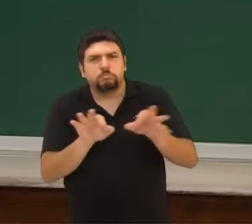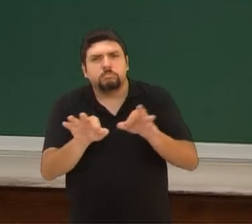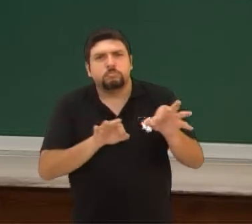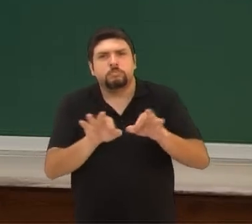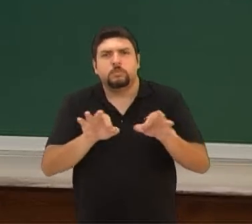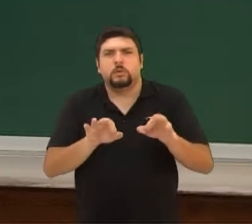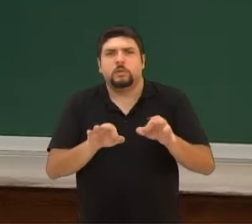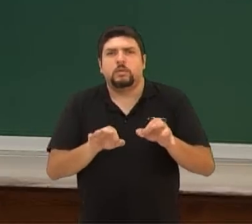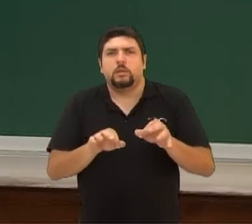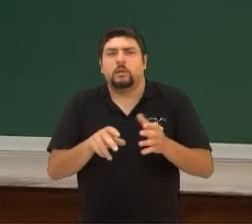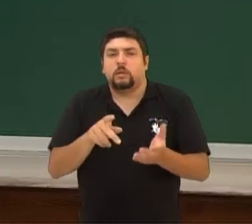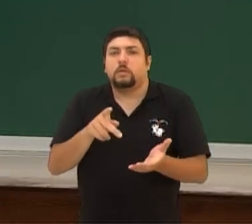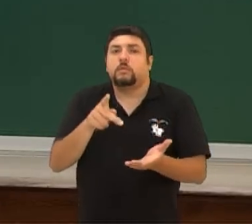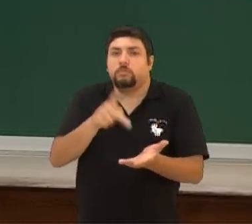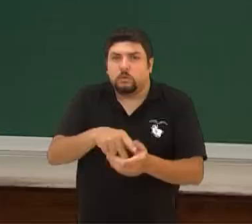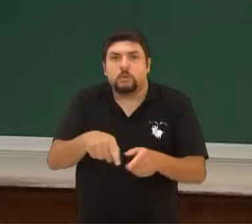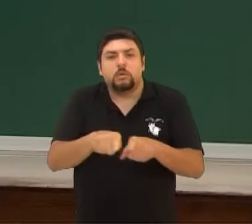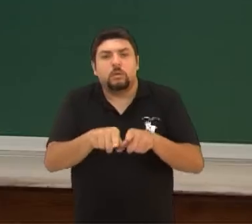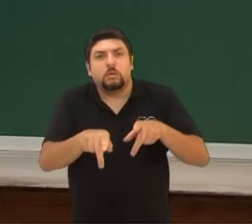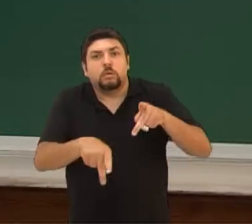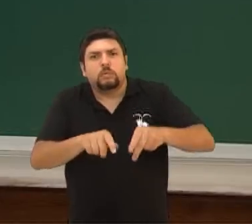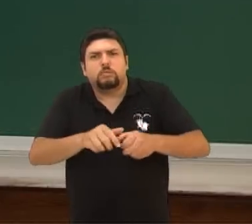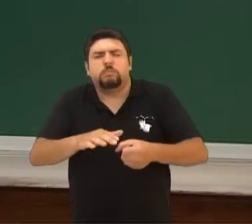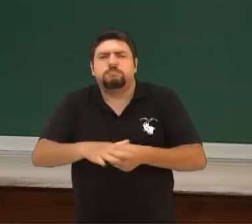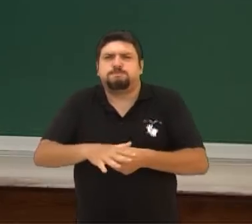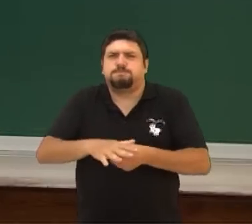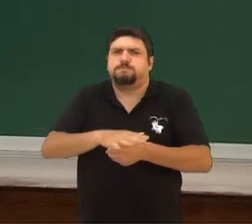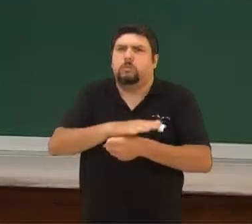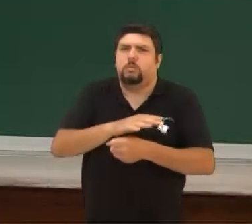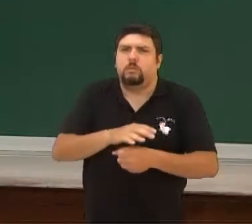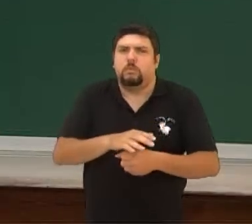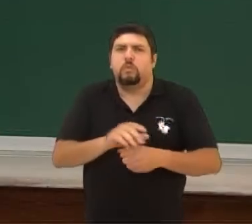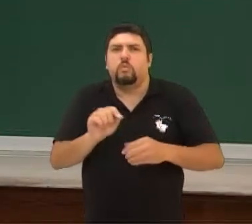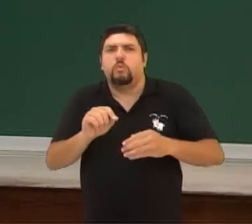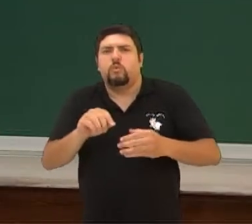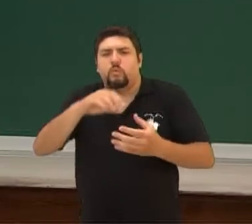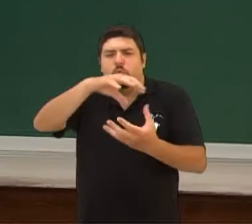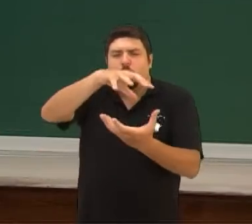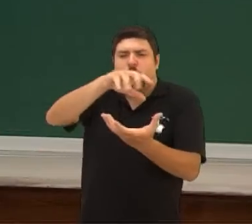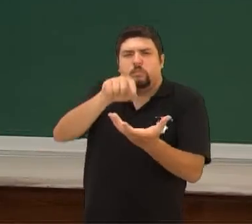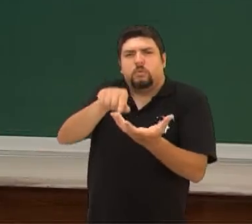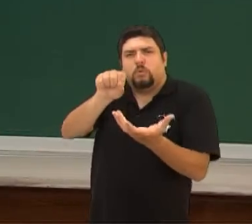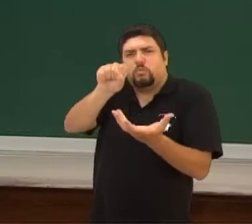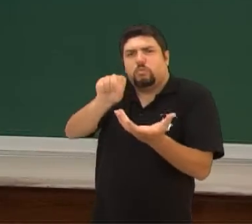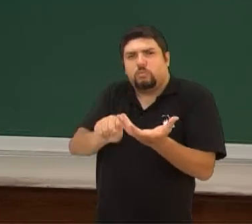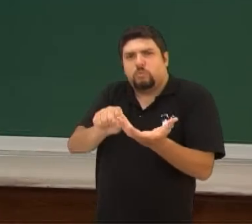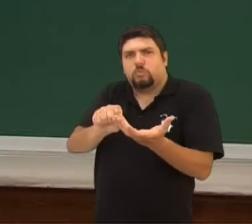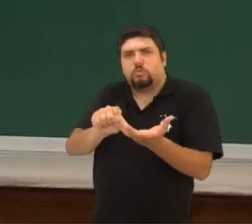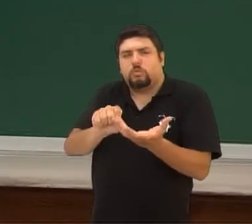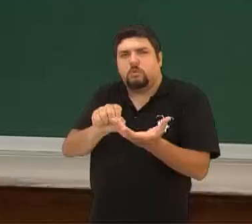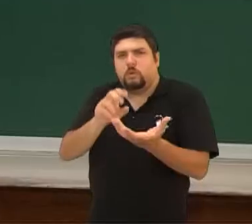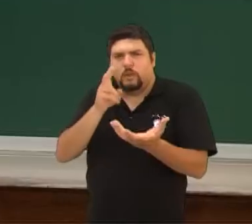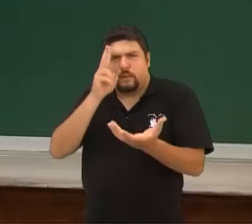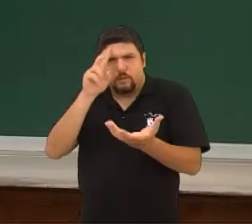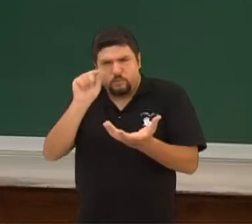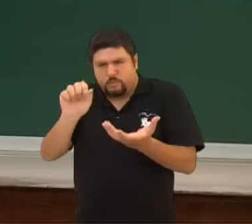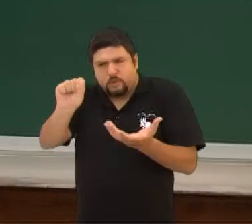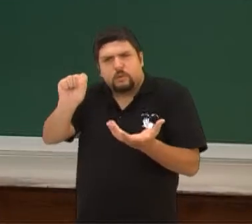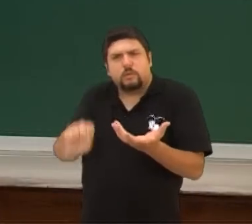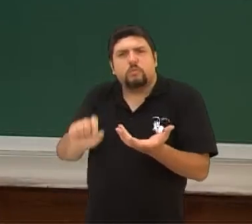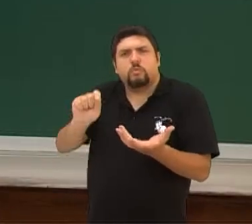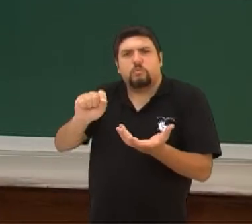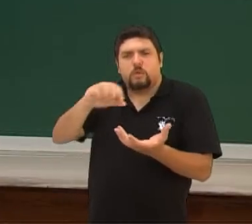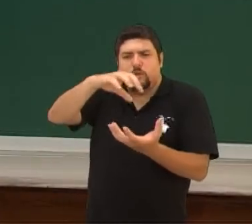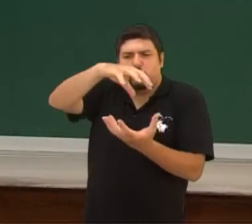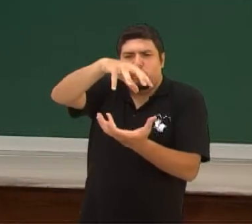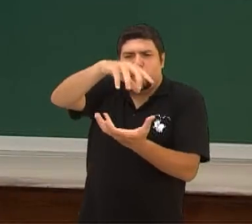urbanizadas e populosas do hemisfério sul. Lembra o que é o hemisfério sul? É a porção do nosso planeta que está